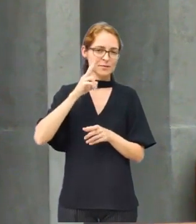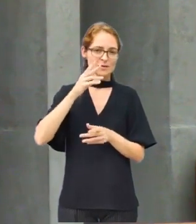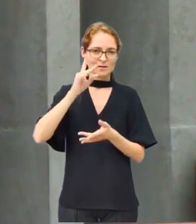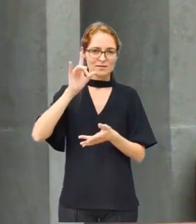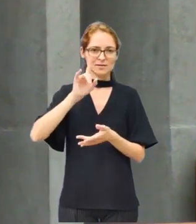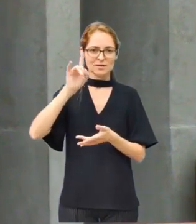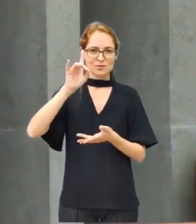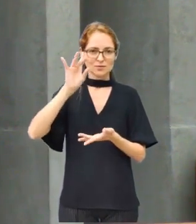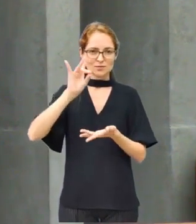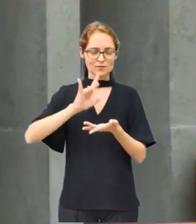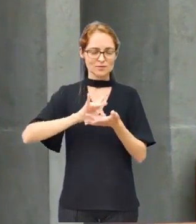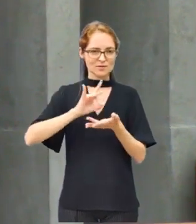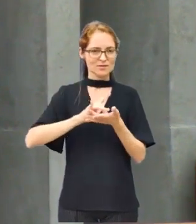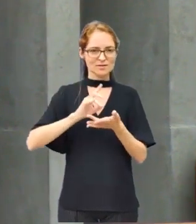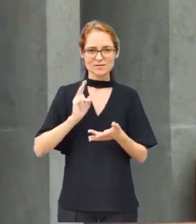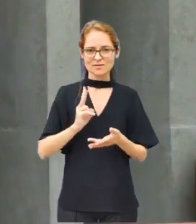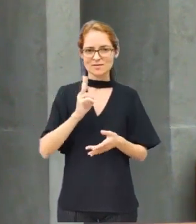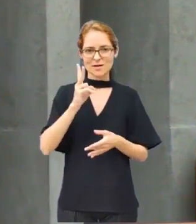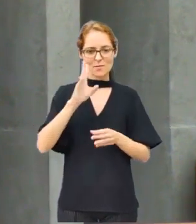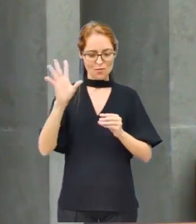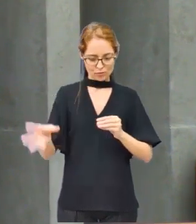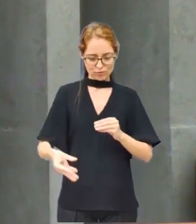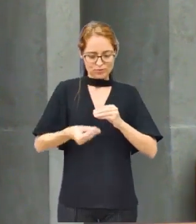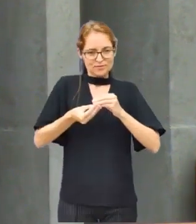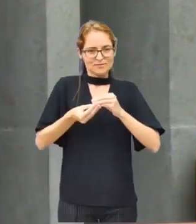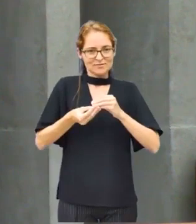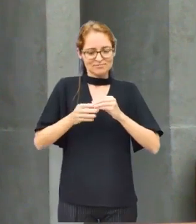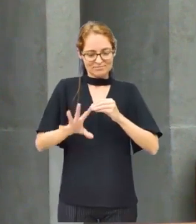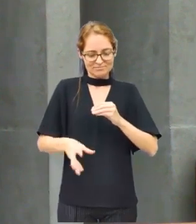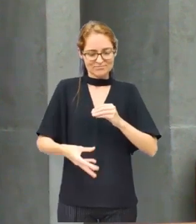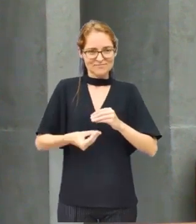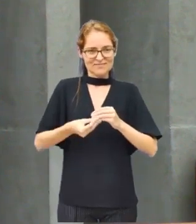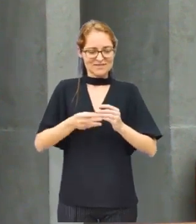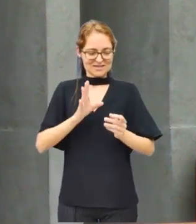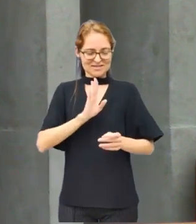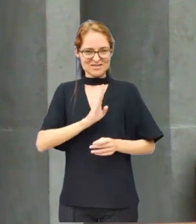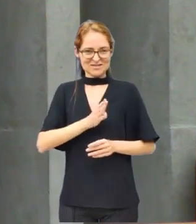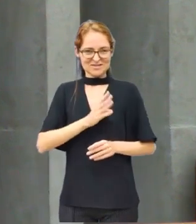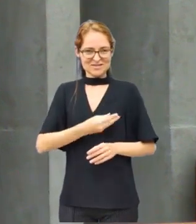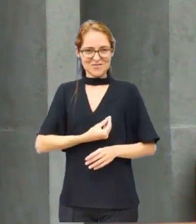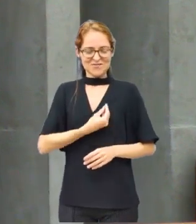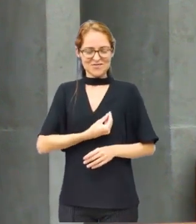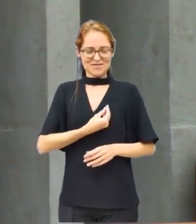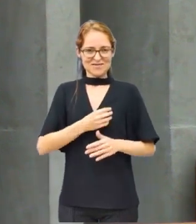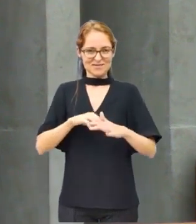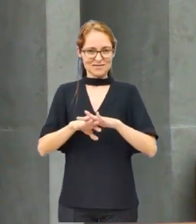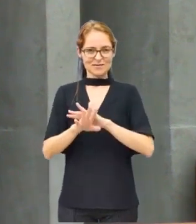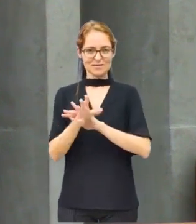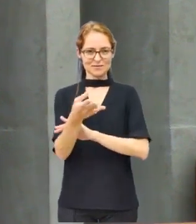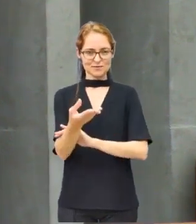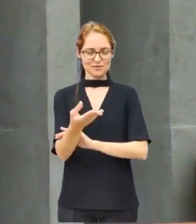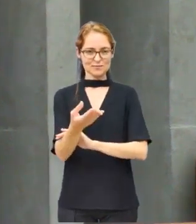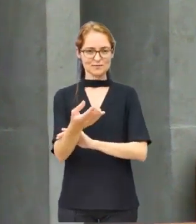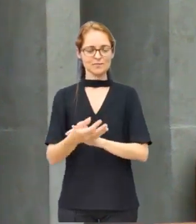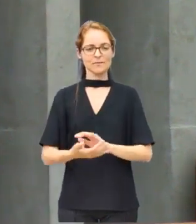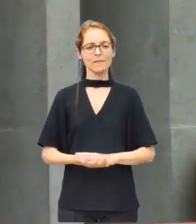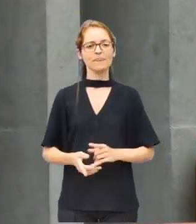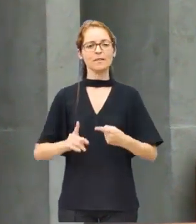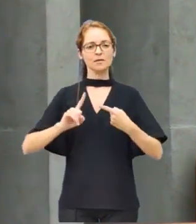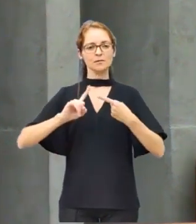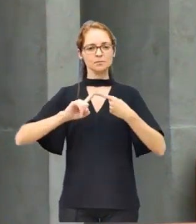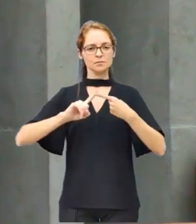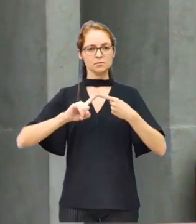Senhor. Ele sempre acrescenta algo grandioso e poderoso na nossa vida diante disso. Então, em primeiro